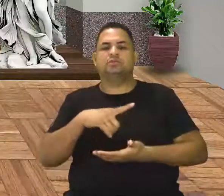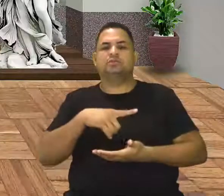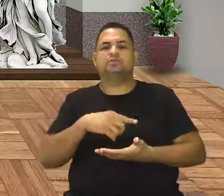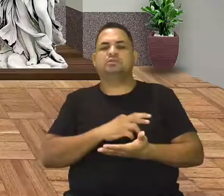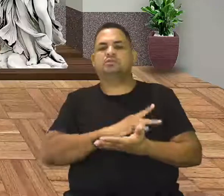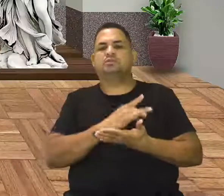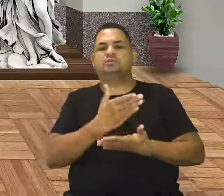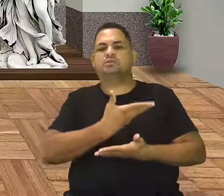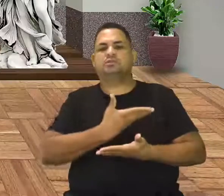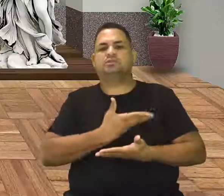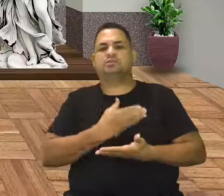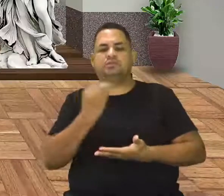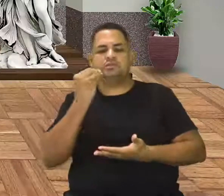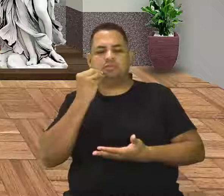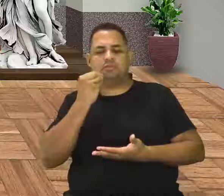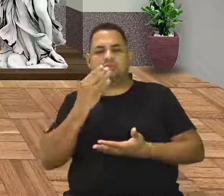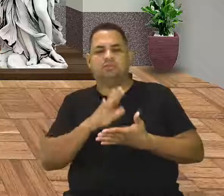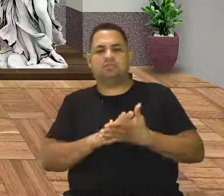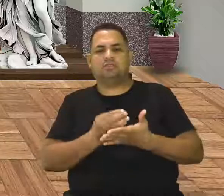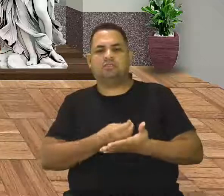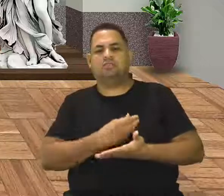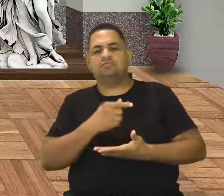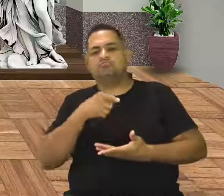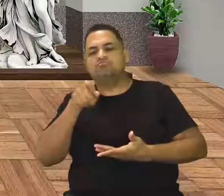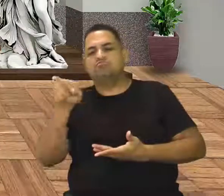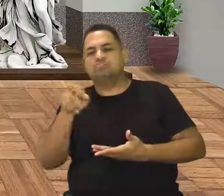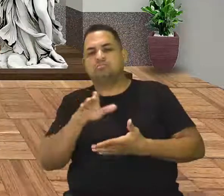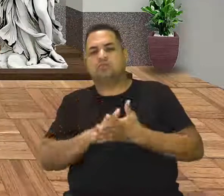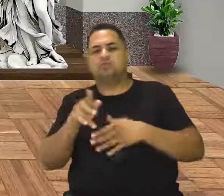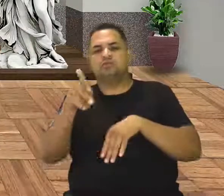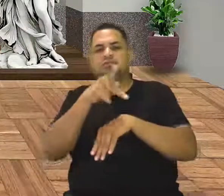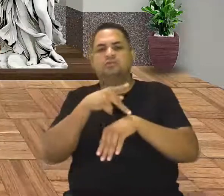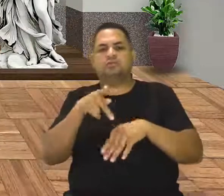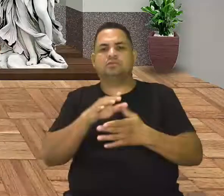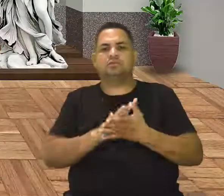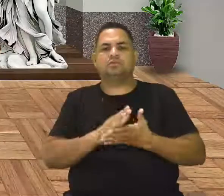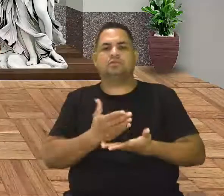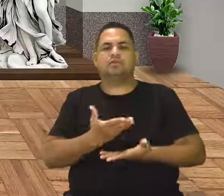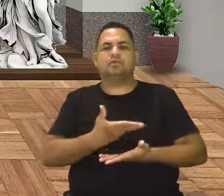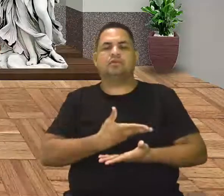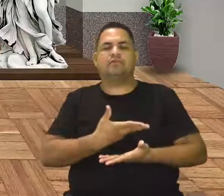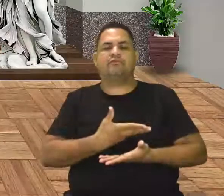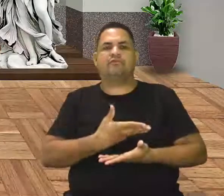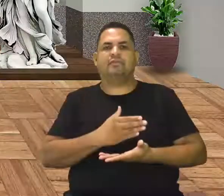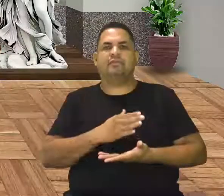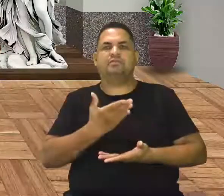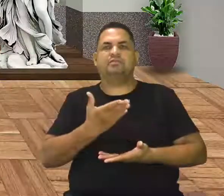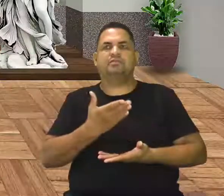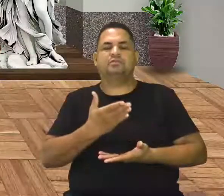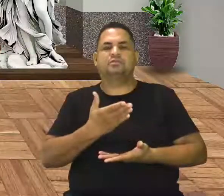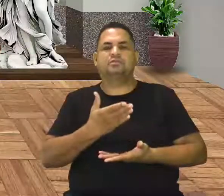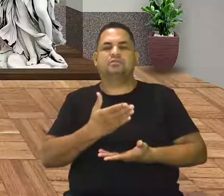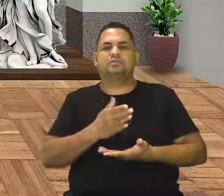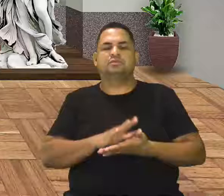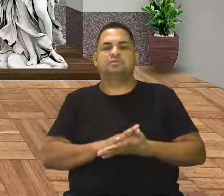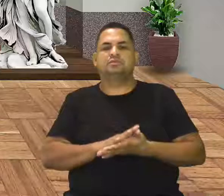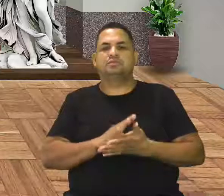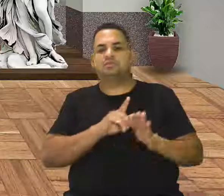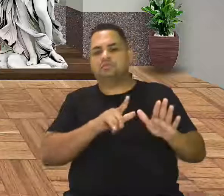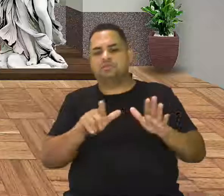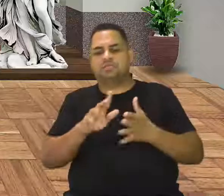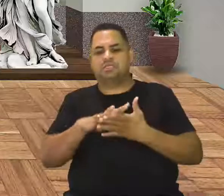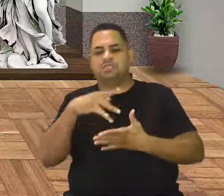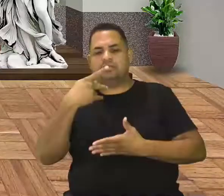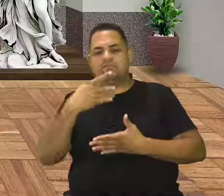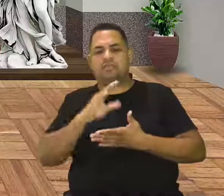que tentaram a vida lá fora. Essa semana eu falei com o meu primo que mora em Doha, né? Ali